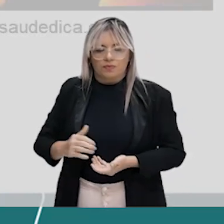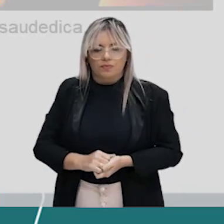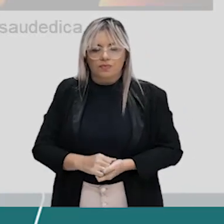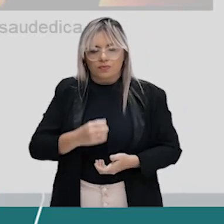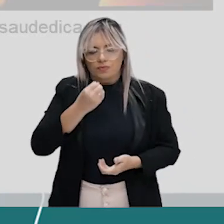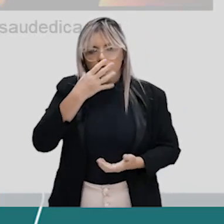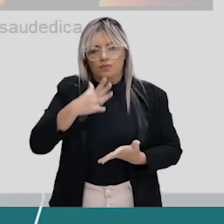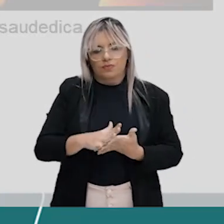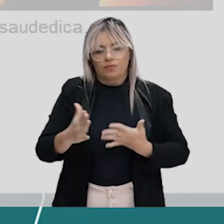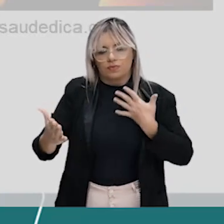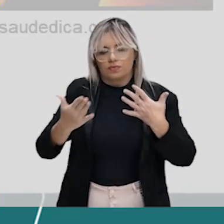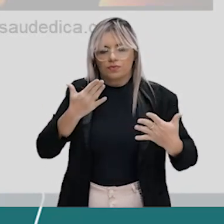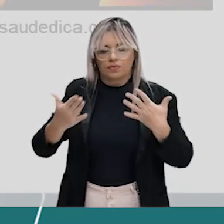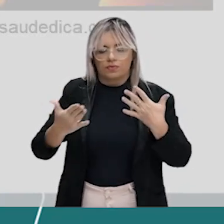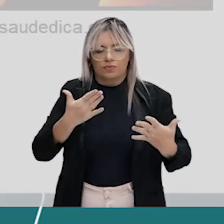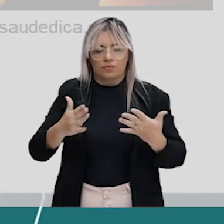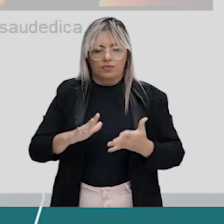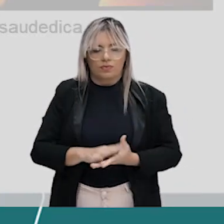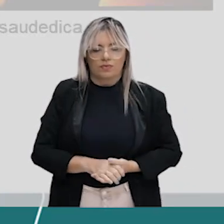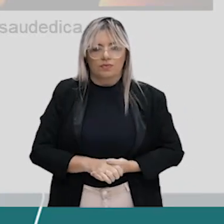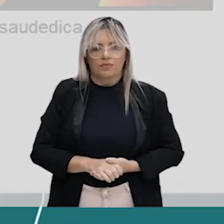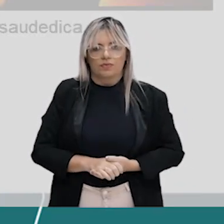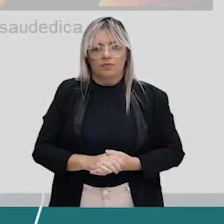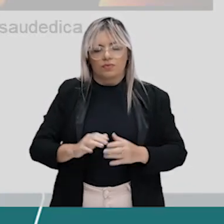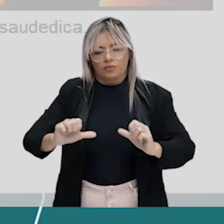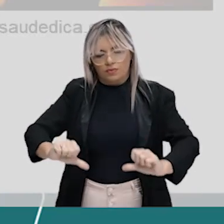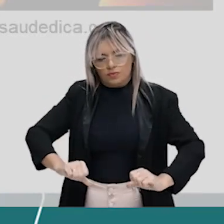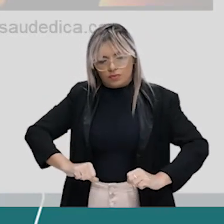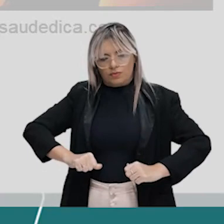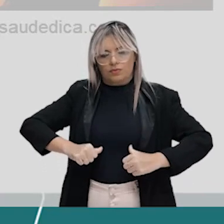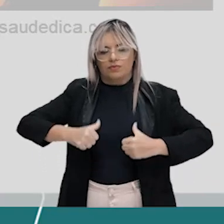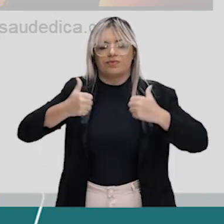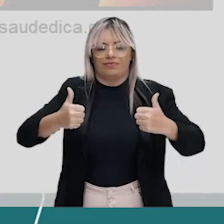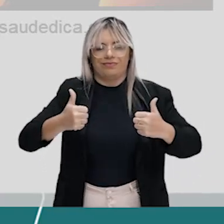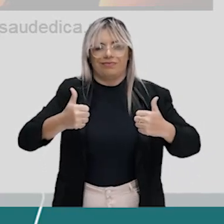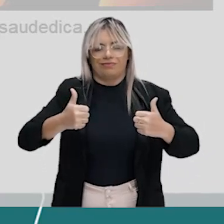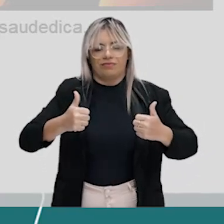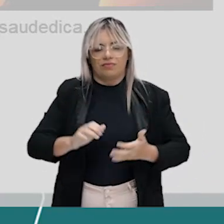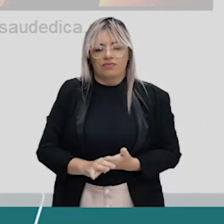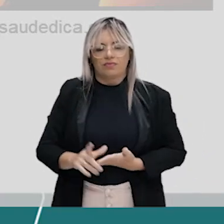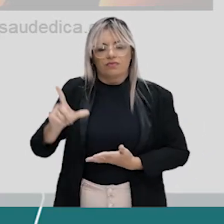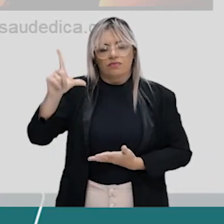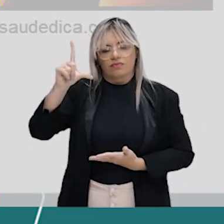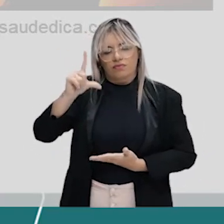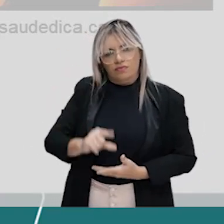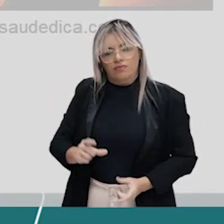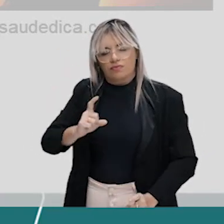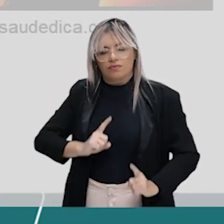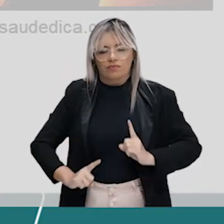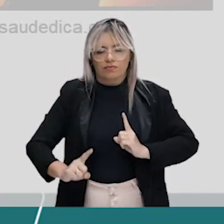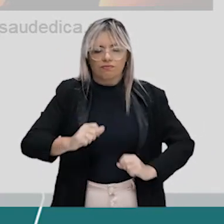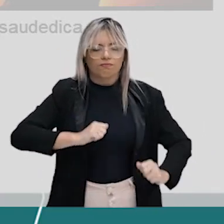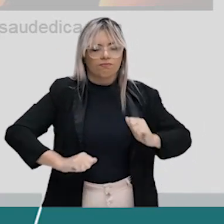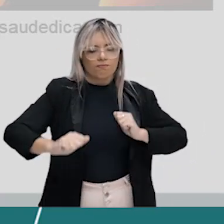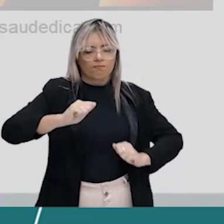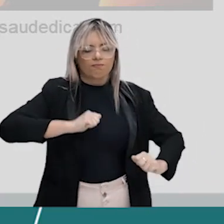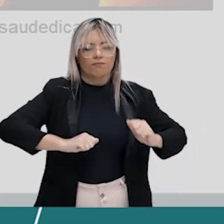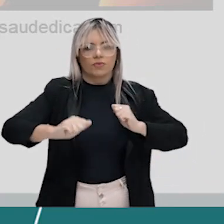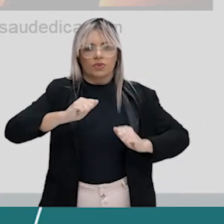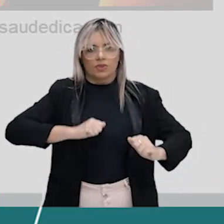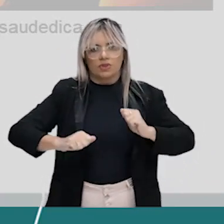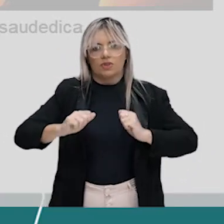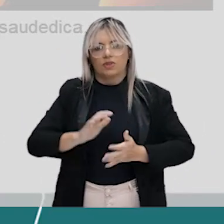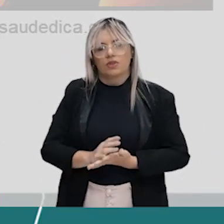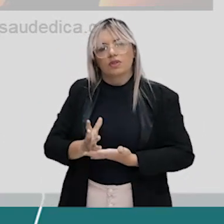benefícios psicológicos. Aumenta a autoestima, reduz a depressão e ansiedade. Já trouxe